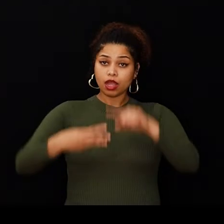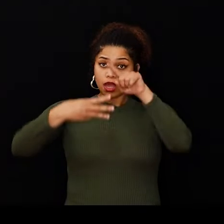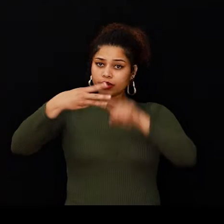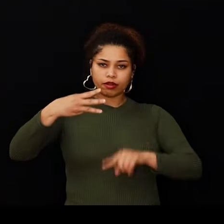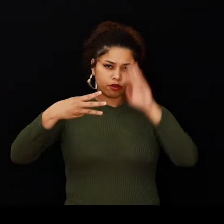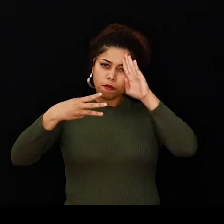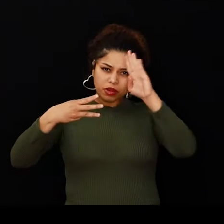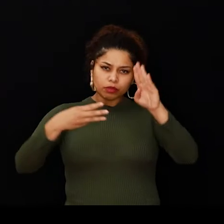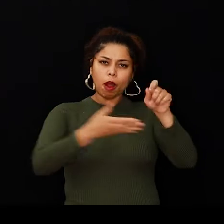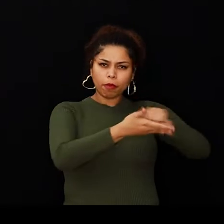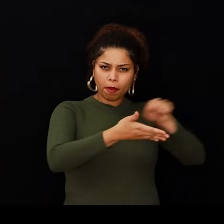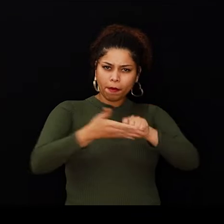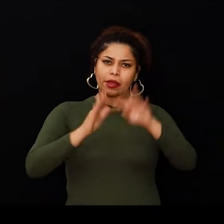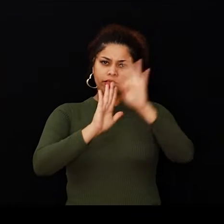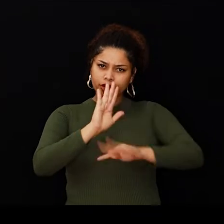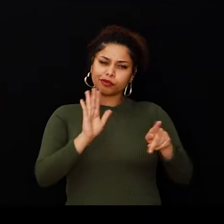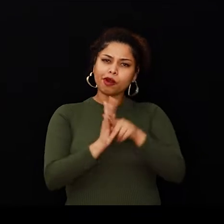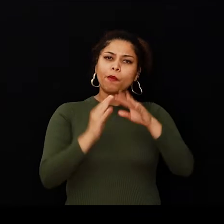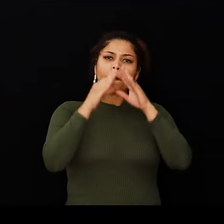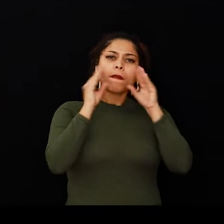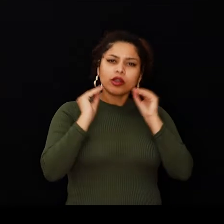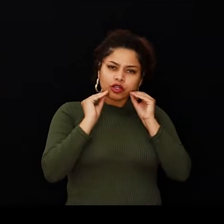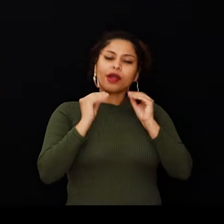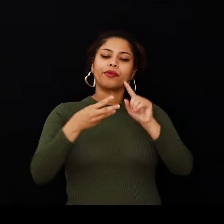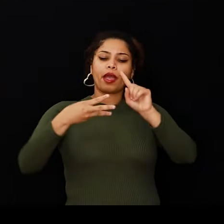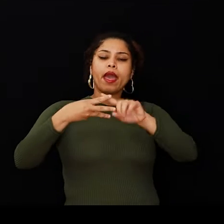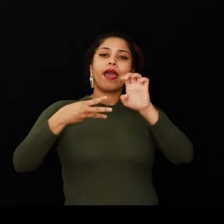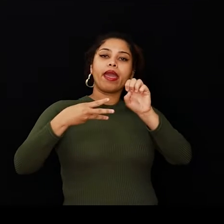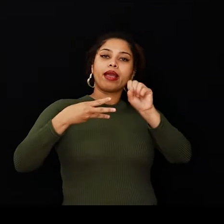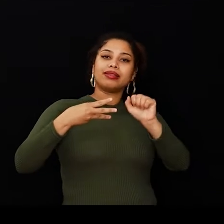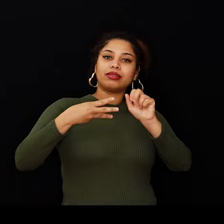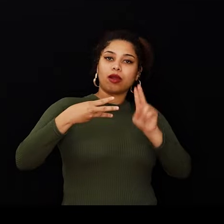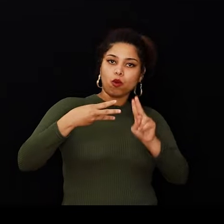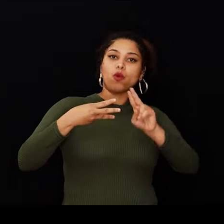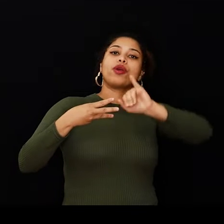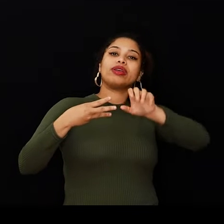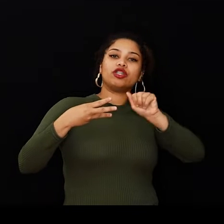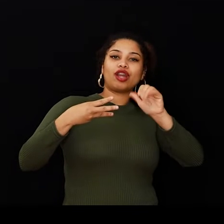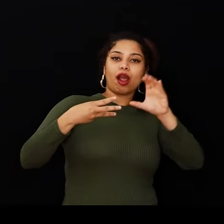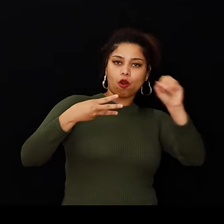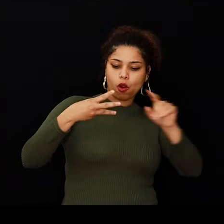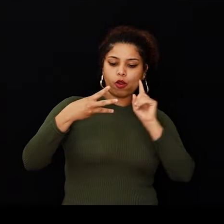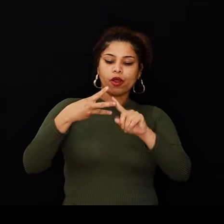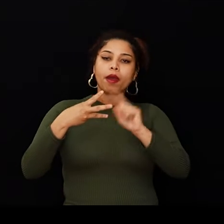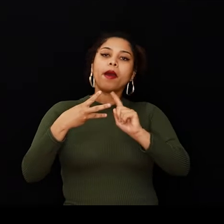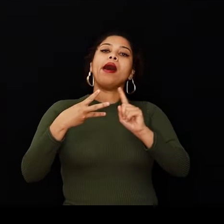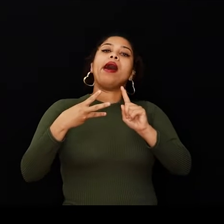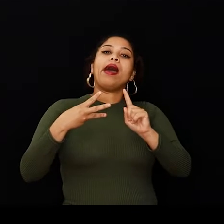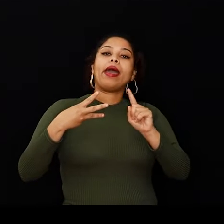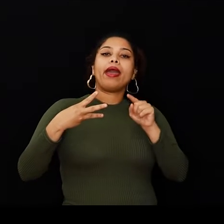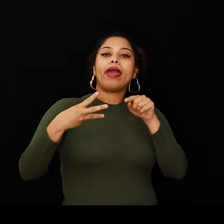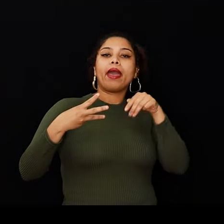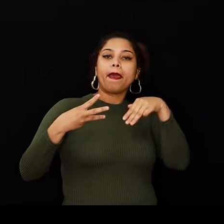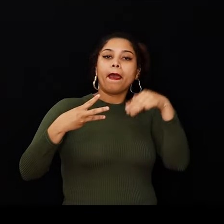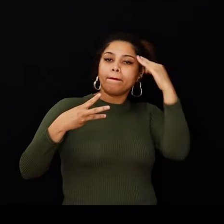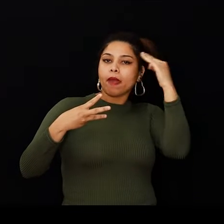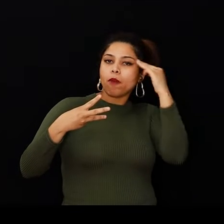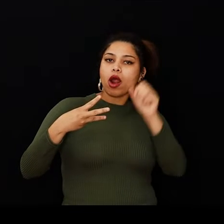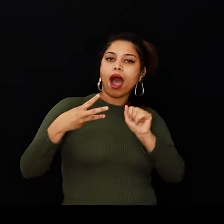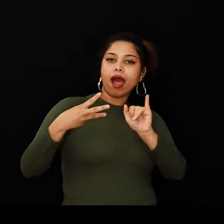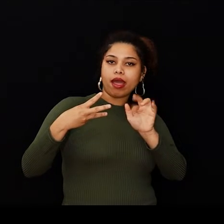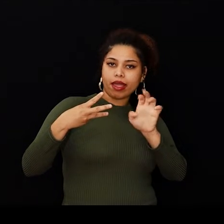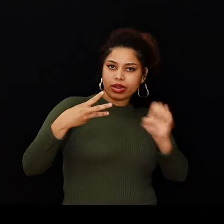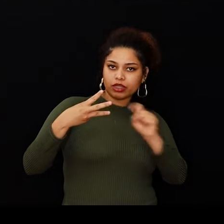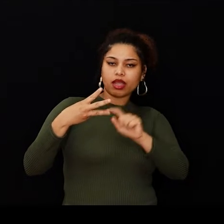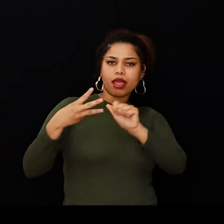esses são os três maiores manuscritos do Machado que sobreviveram até hoje, né? O Esaú e Jacó, o Memorial de Aires,